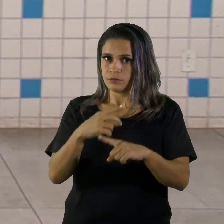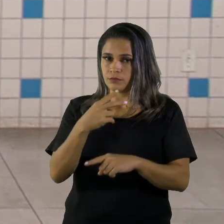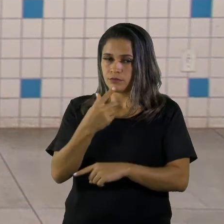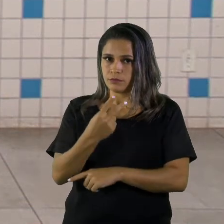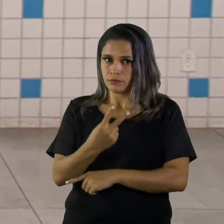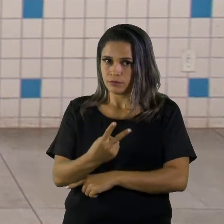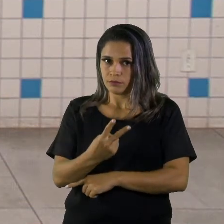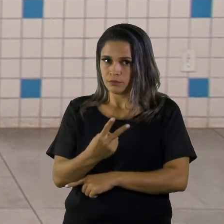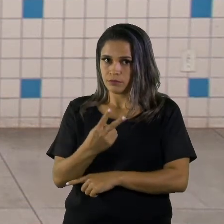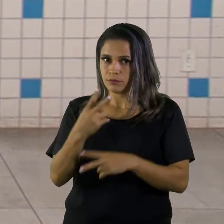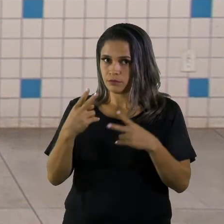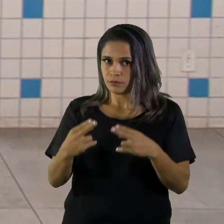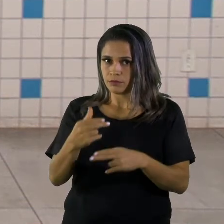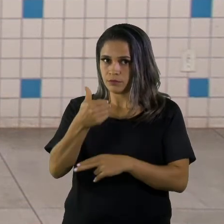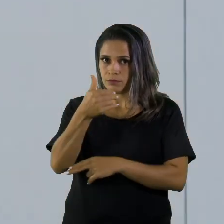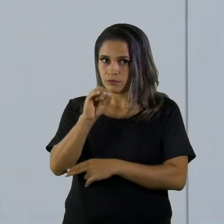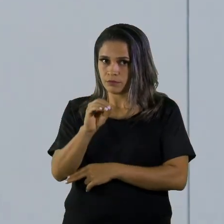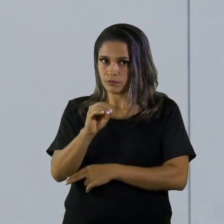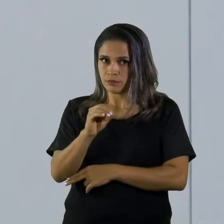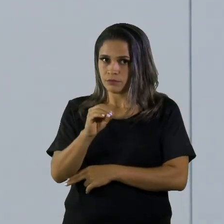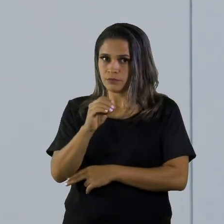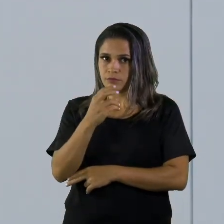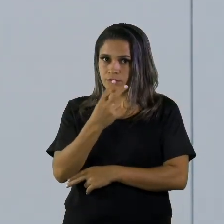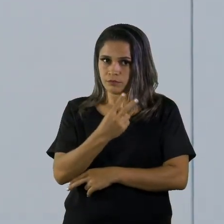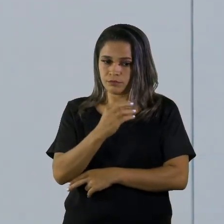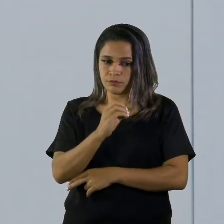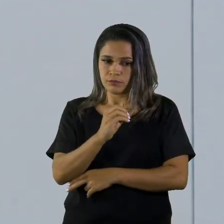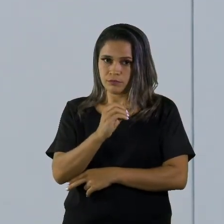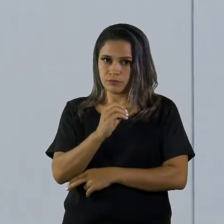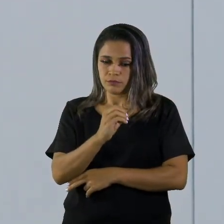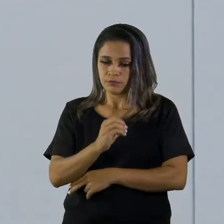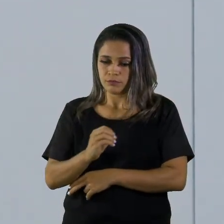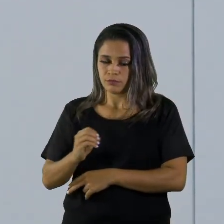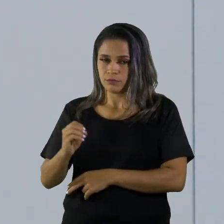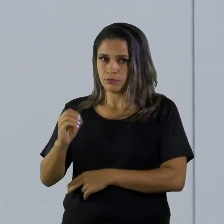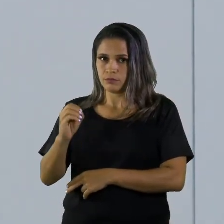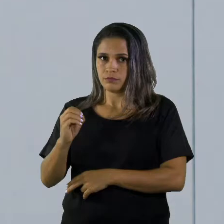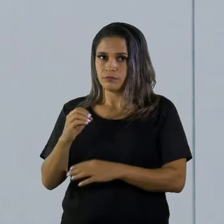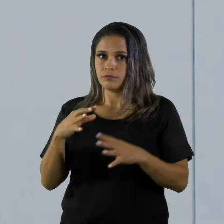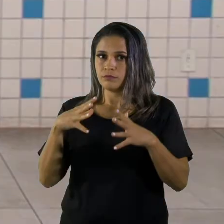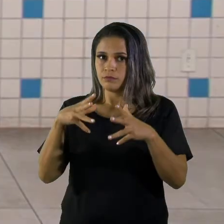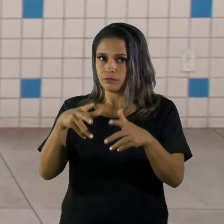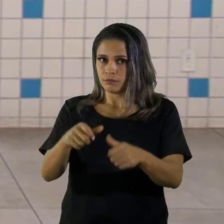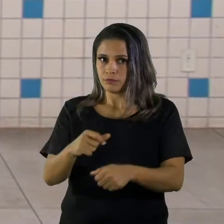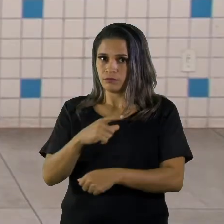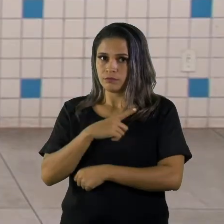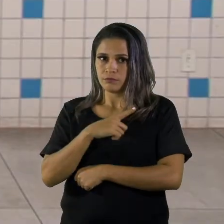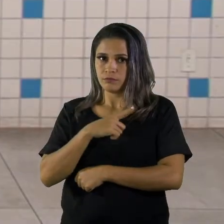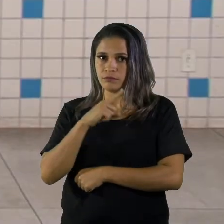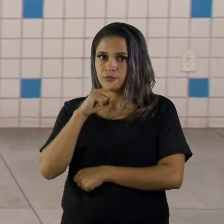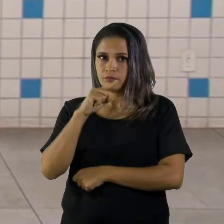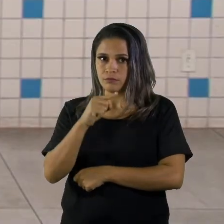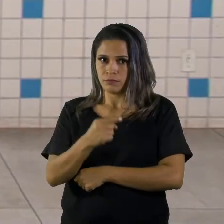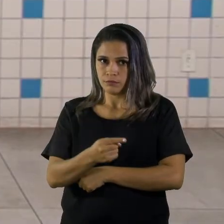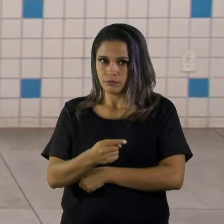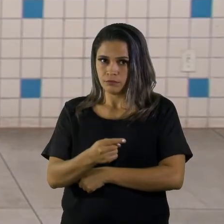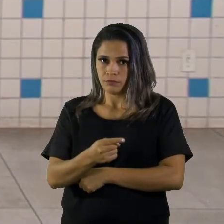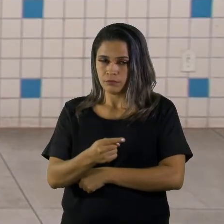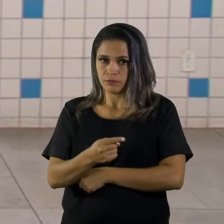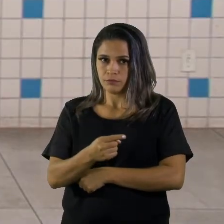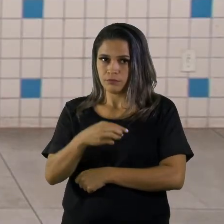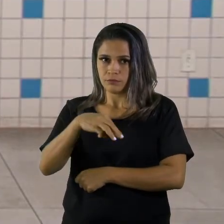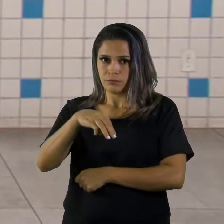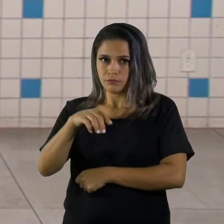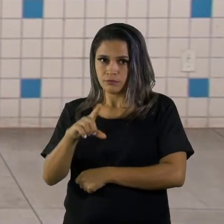10. Sobraram 2 zeros. Então, ao todo, eu tenho 1000